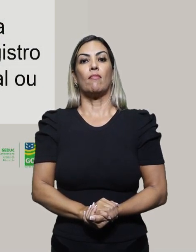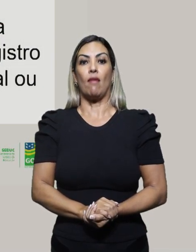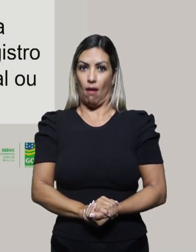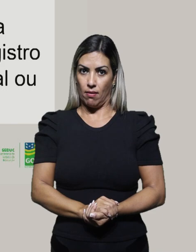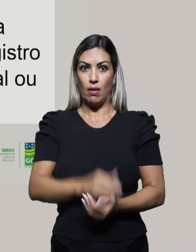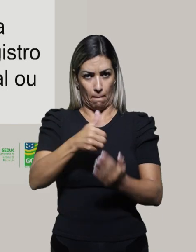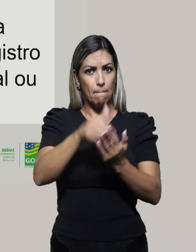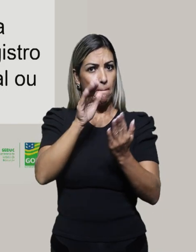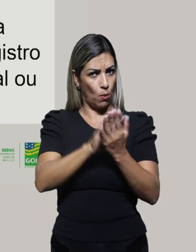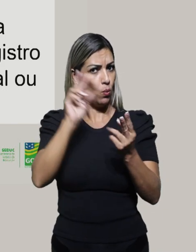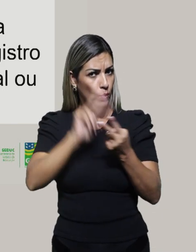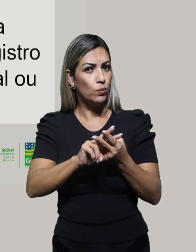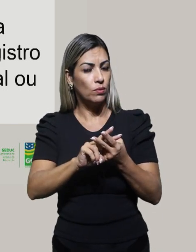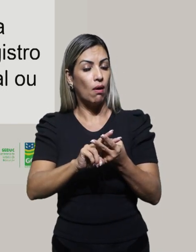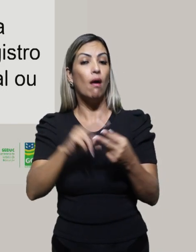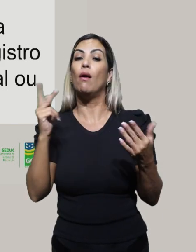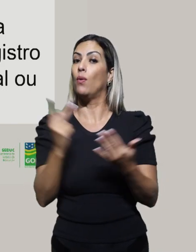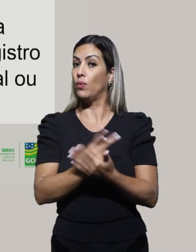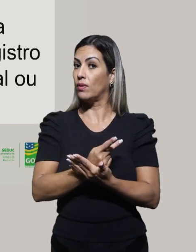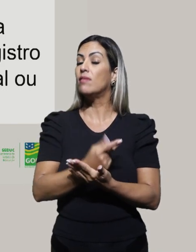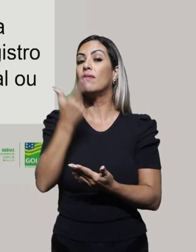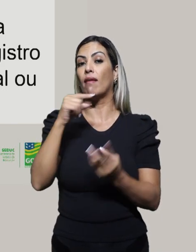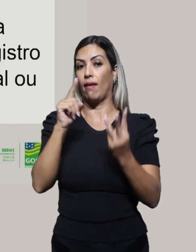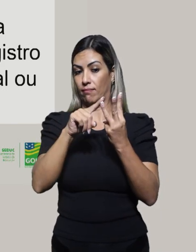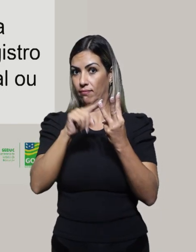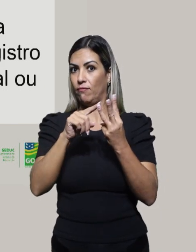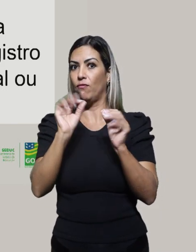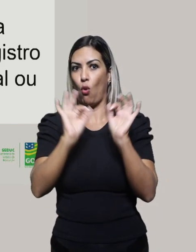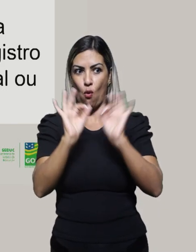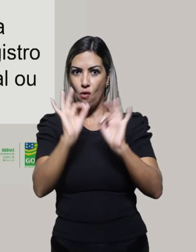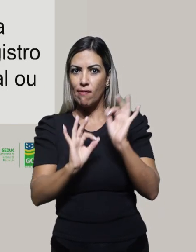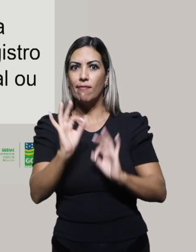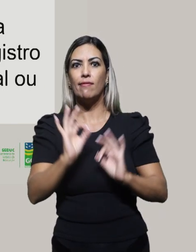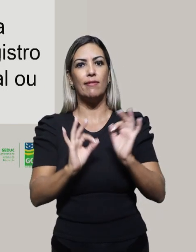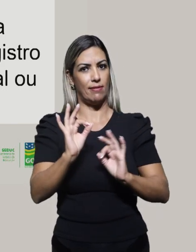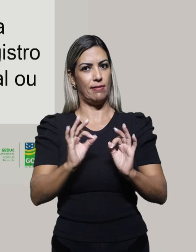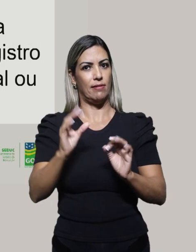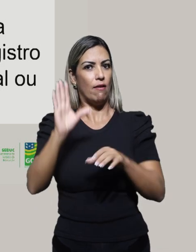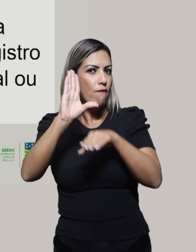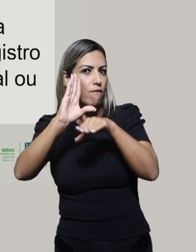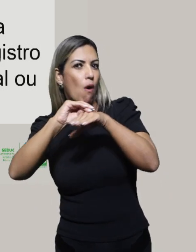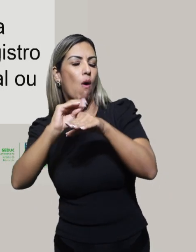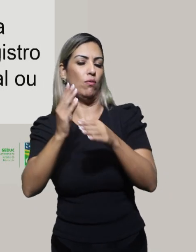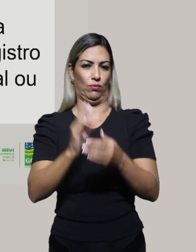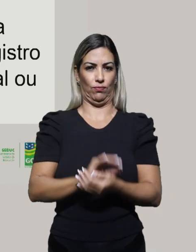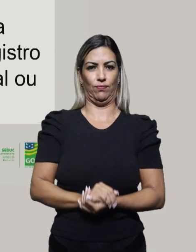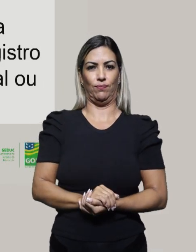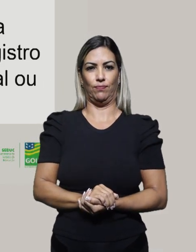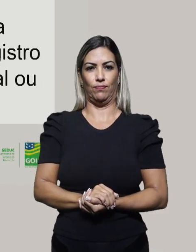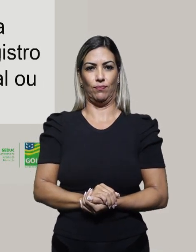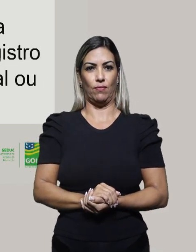E na mesma pena vai incidir quem realiza a montagem da